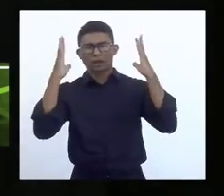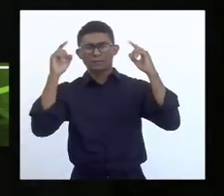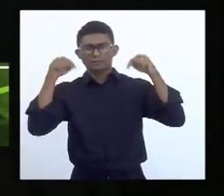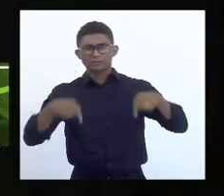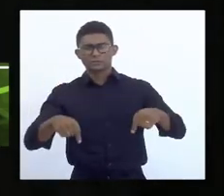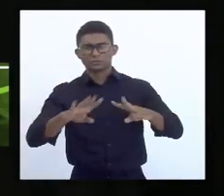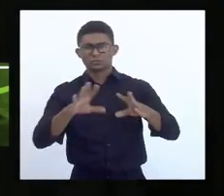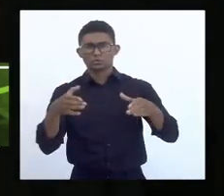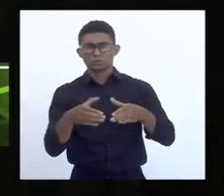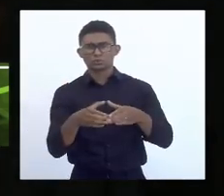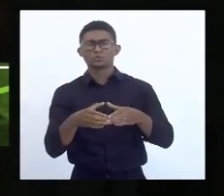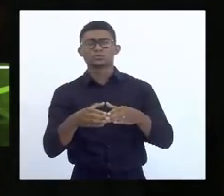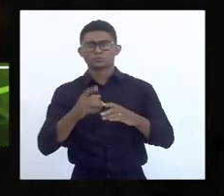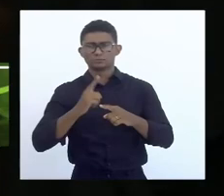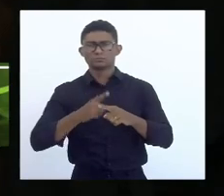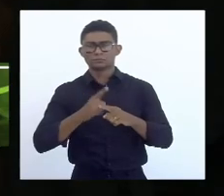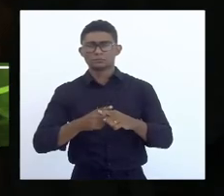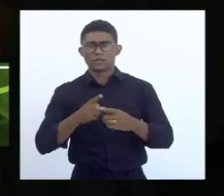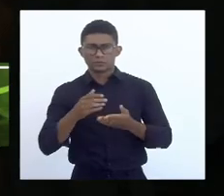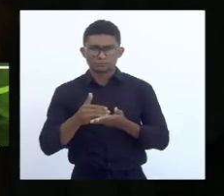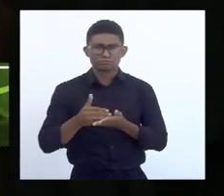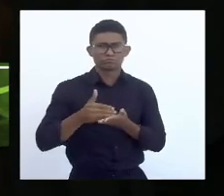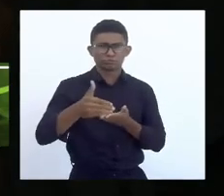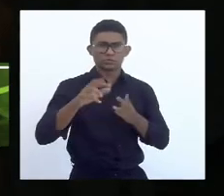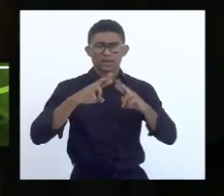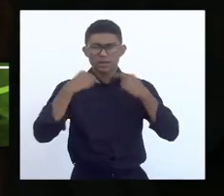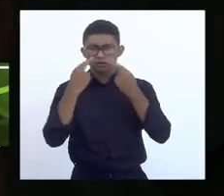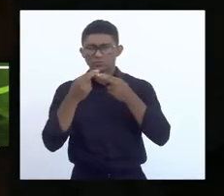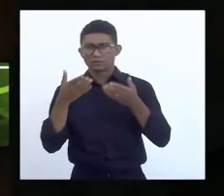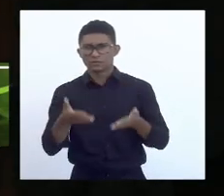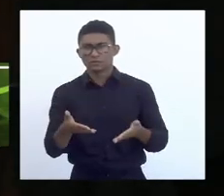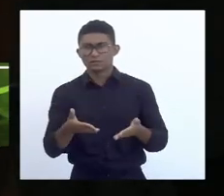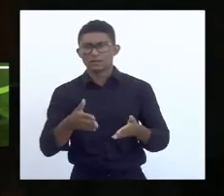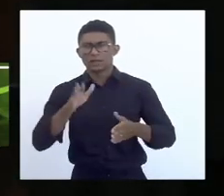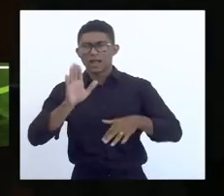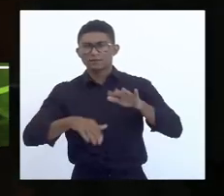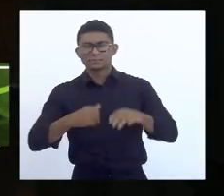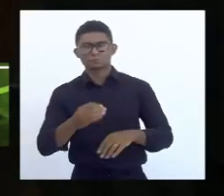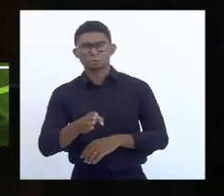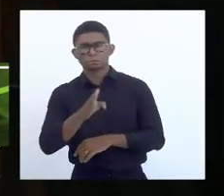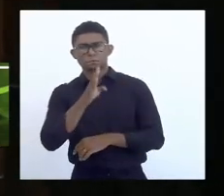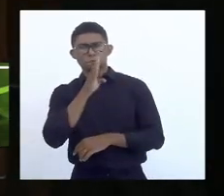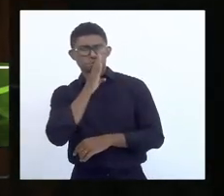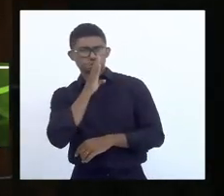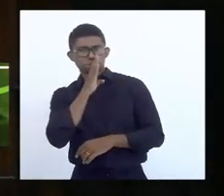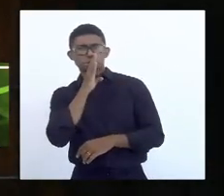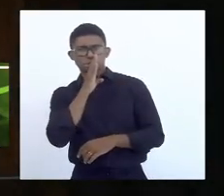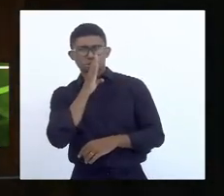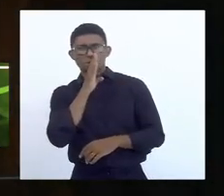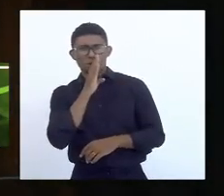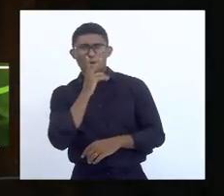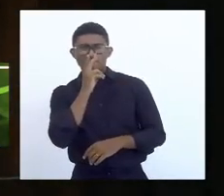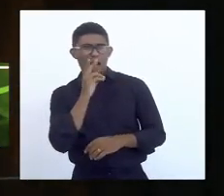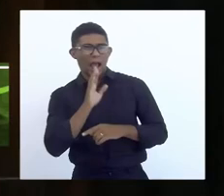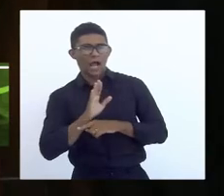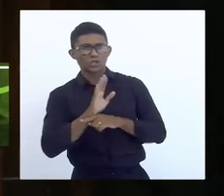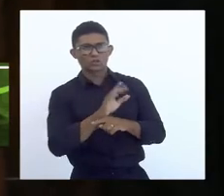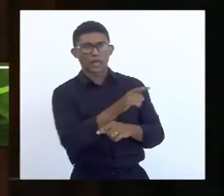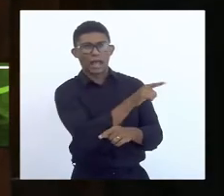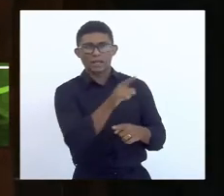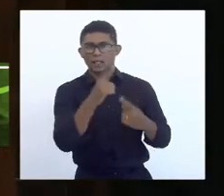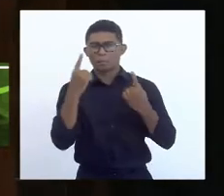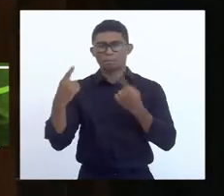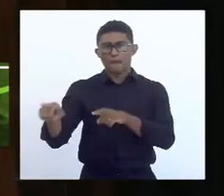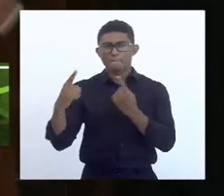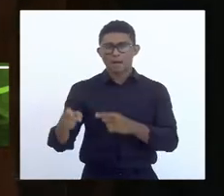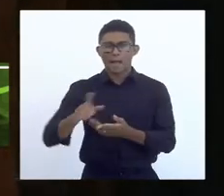por essa iniciativa, dizer que o silêncio, muitas vezes, é um instrumento que ajuda a opressão e mantém a opressão contra